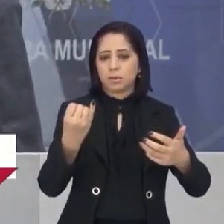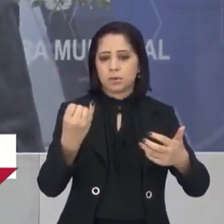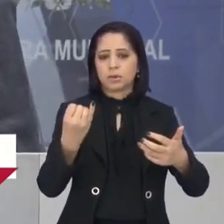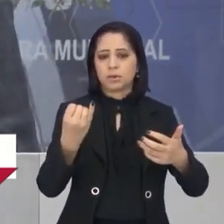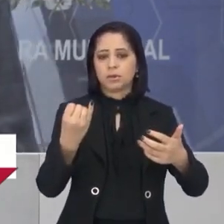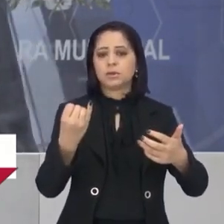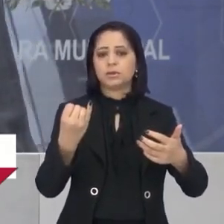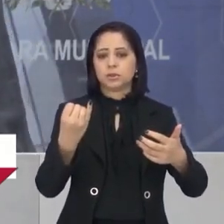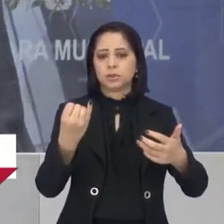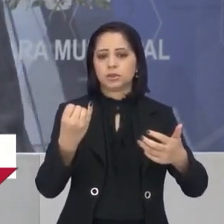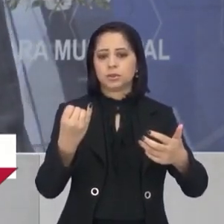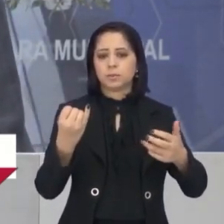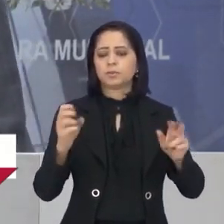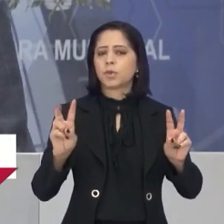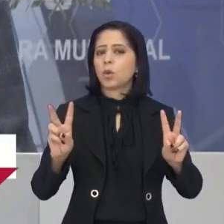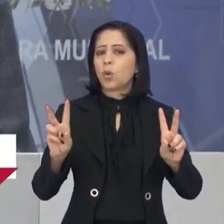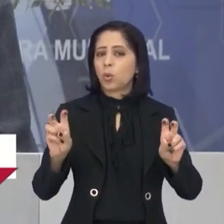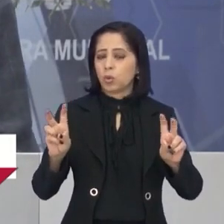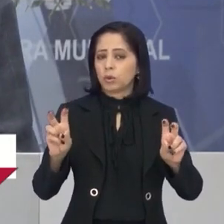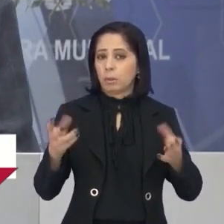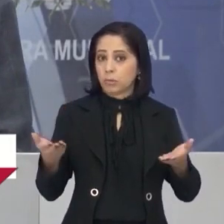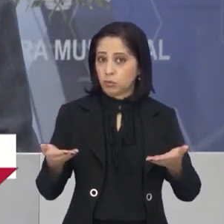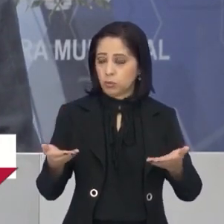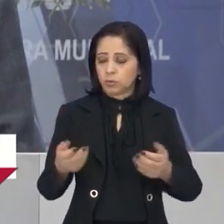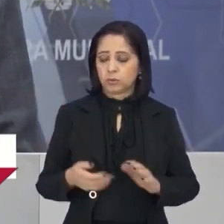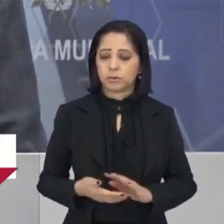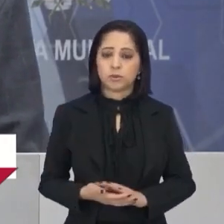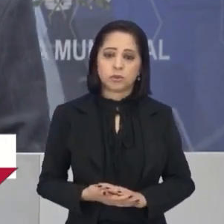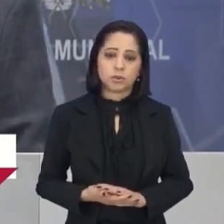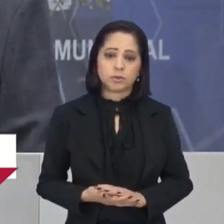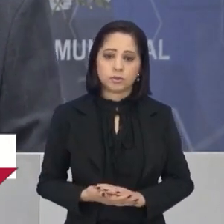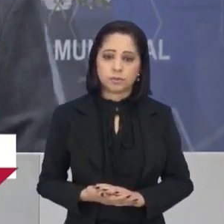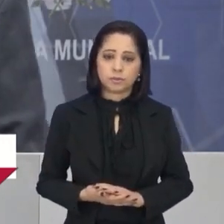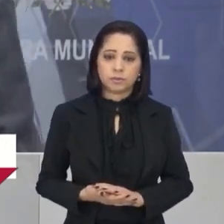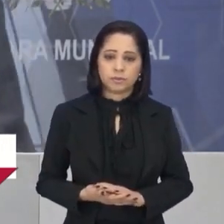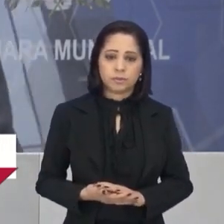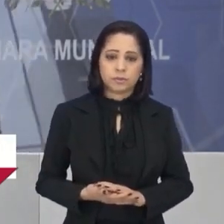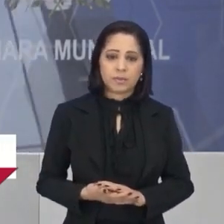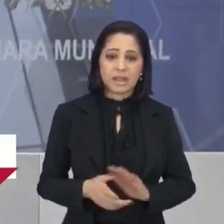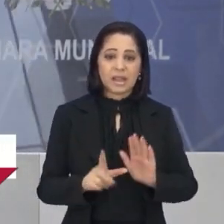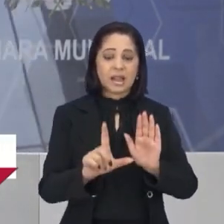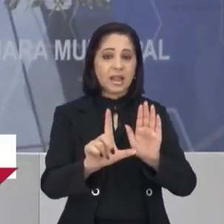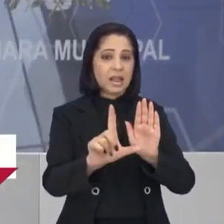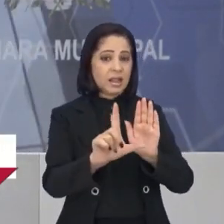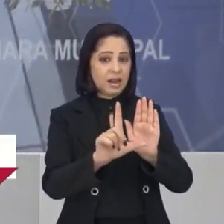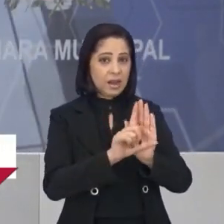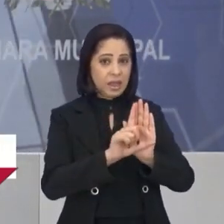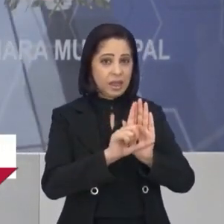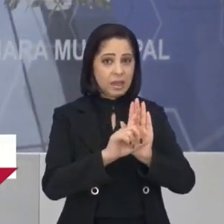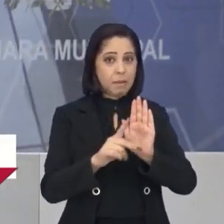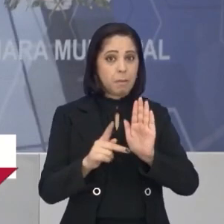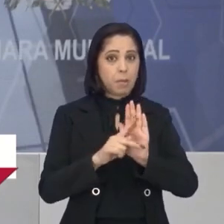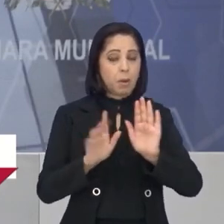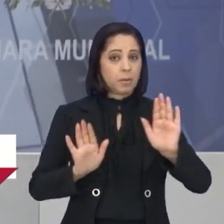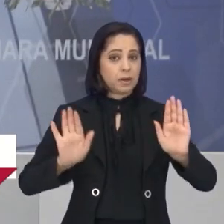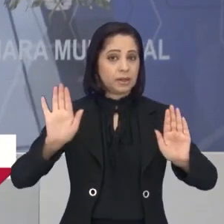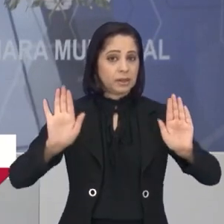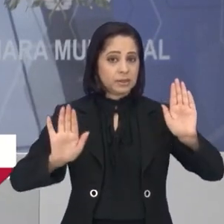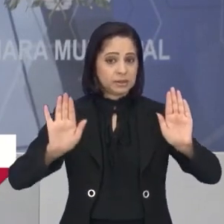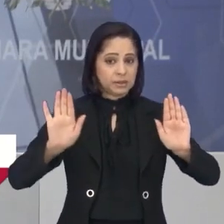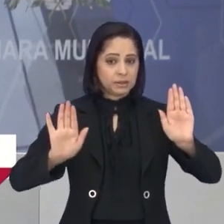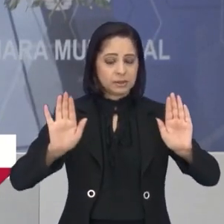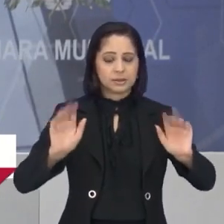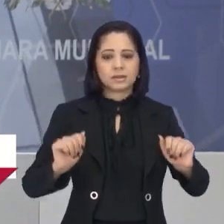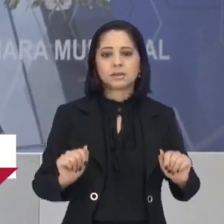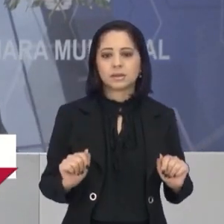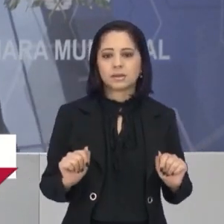relação àquilo que será conversado nessa manhã Eh lei de licitações chamo